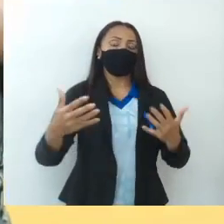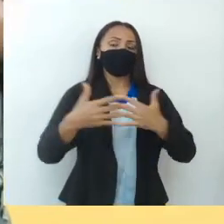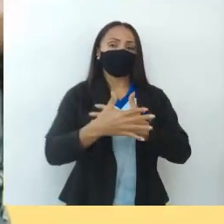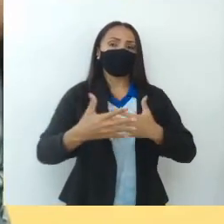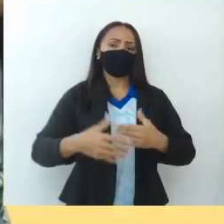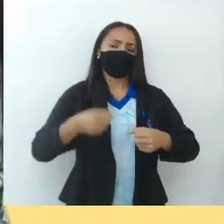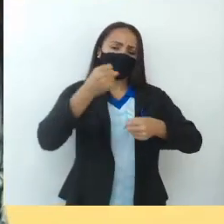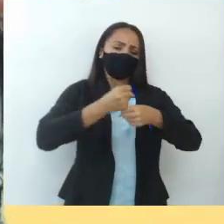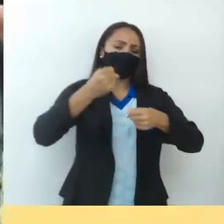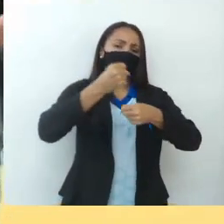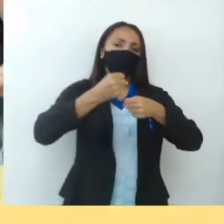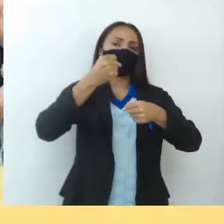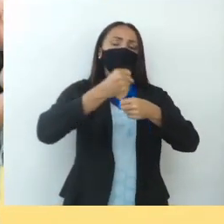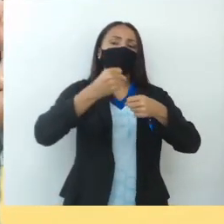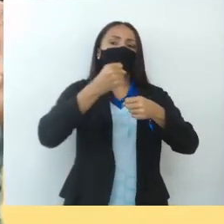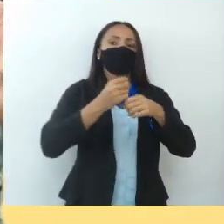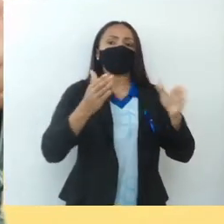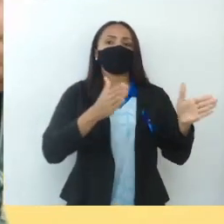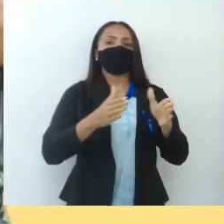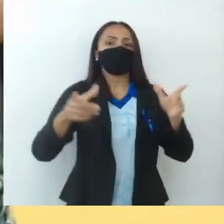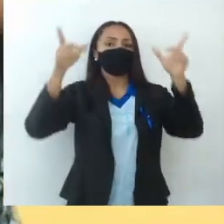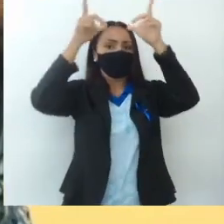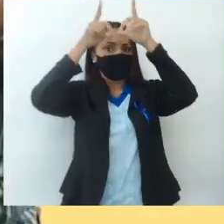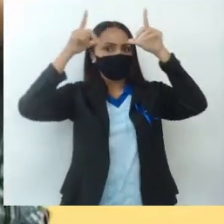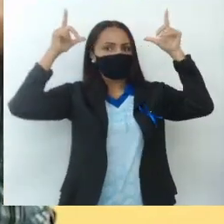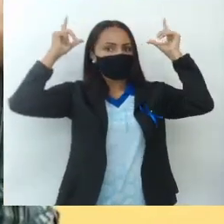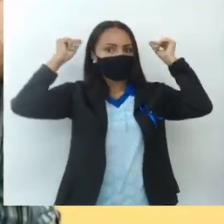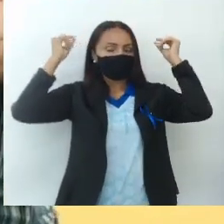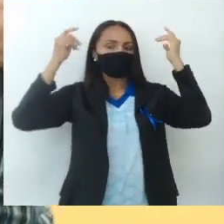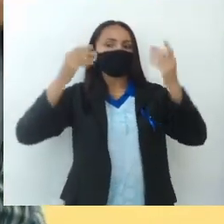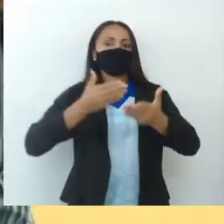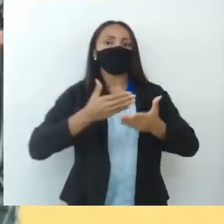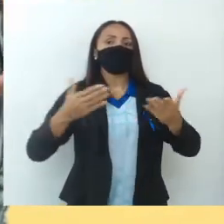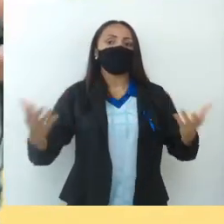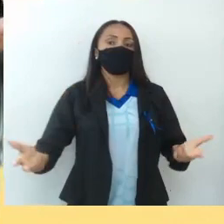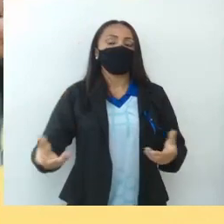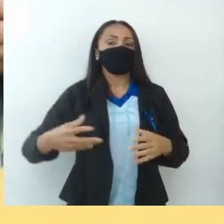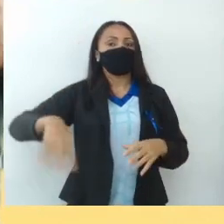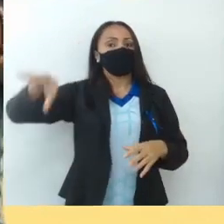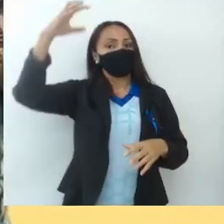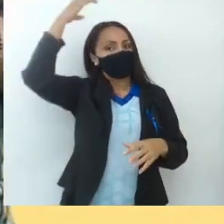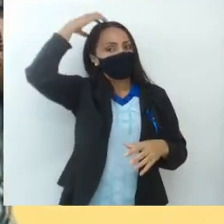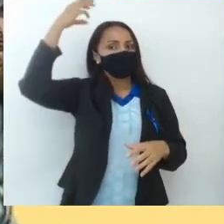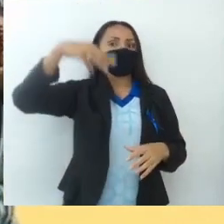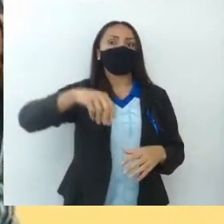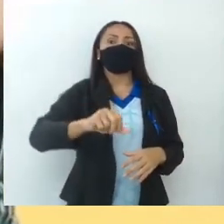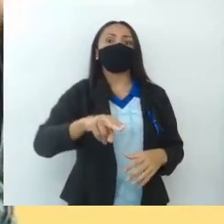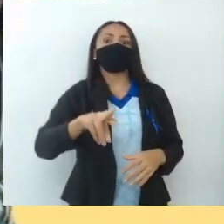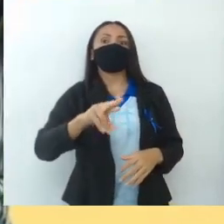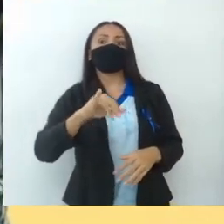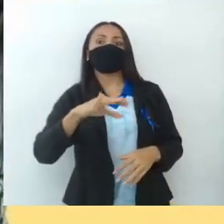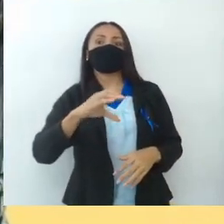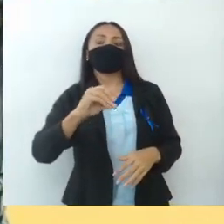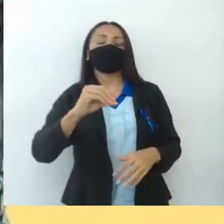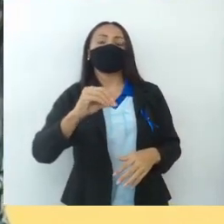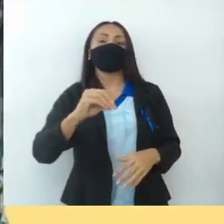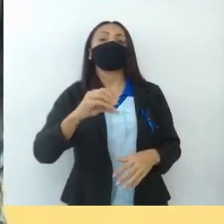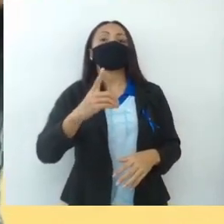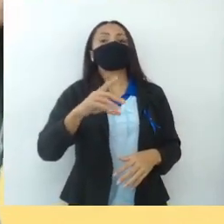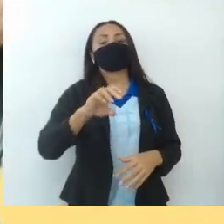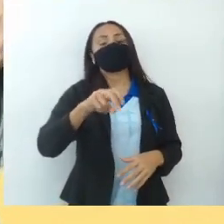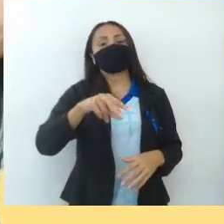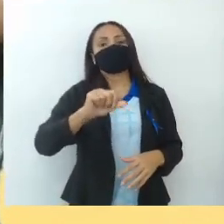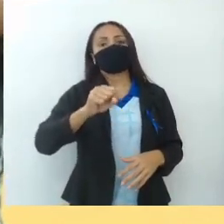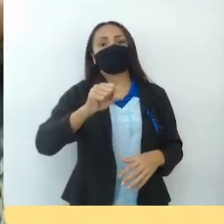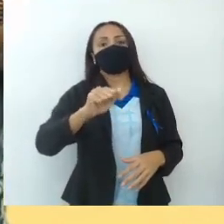construída no período holandês do Recife, pelo príncipe Maurício de Nassau, que governava Pernambuco nesse momento. E está ali localizada